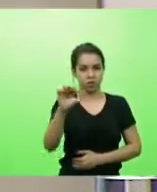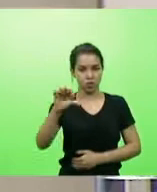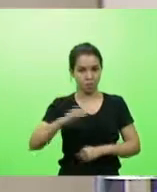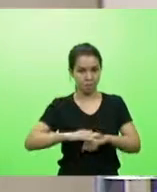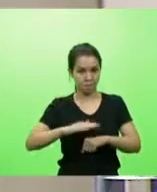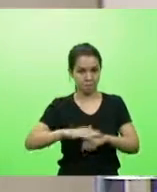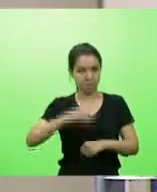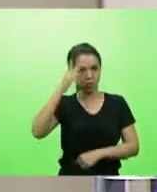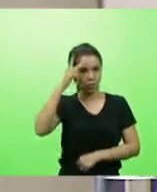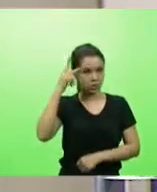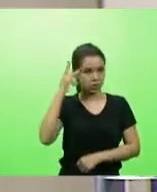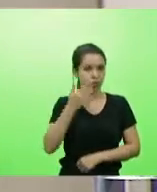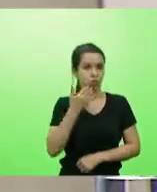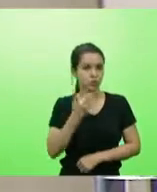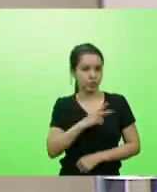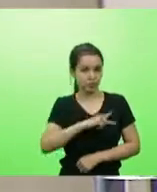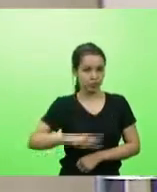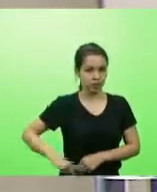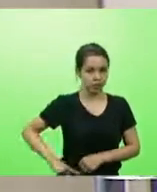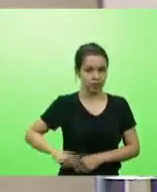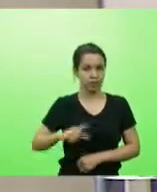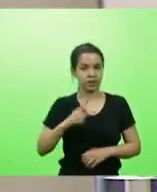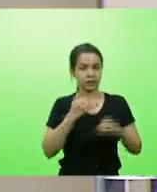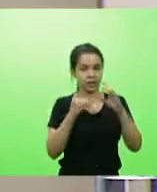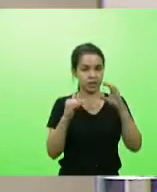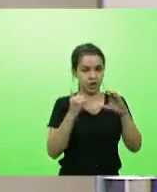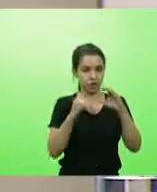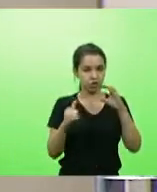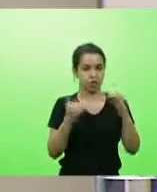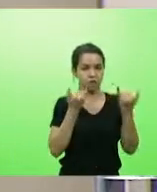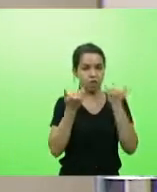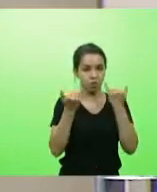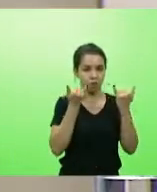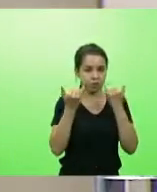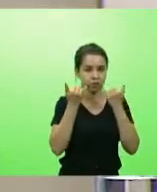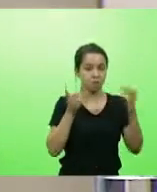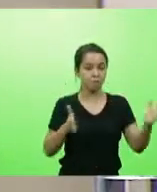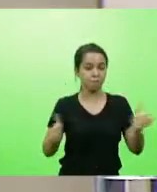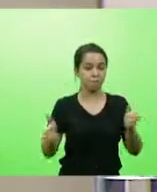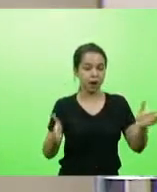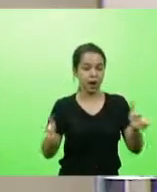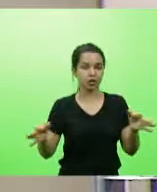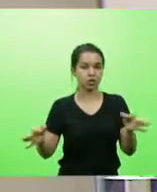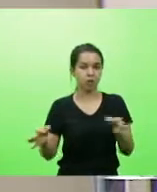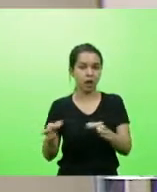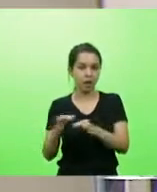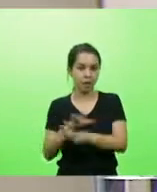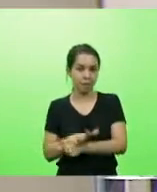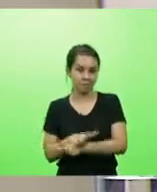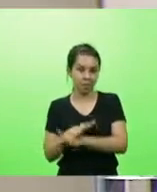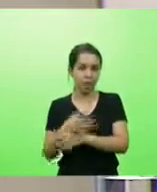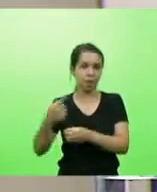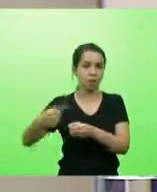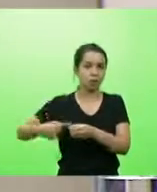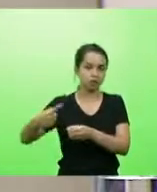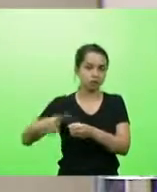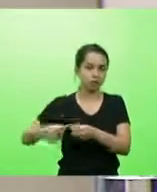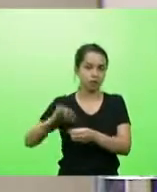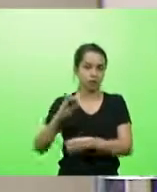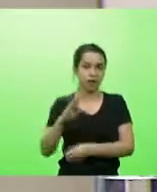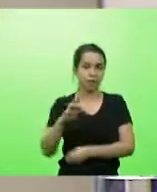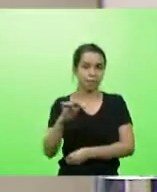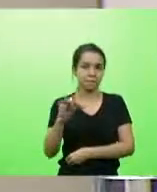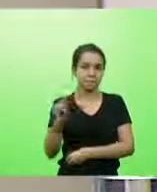deputada Paulinha. Solicitando ao presidente da Selesc. Informações acerca do prazo para entrega da subestação de energia no município de Itapema. Em